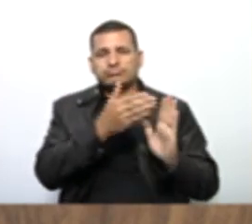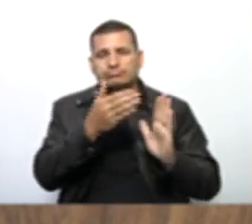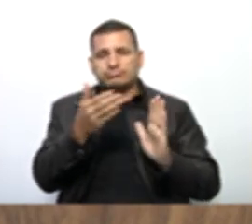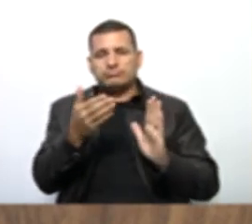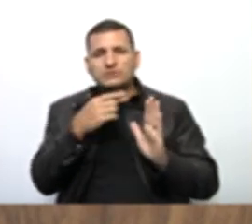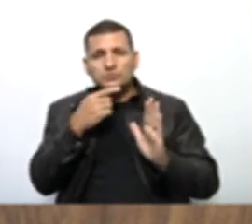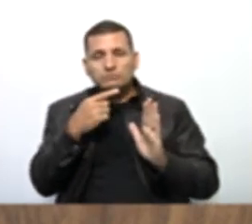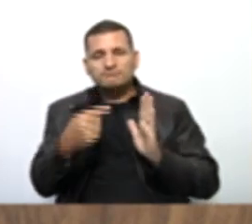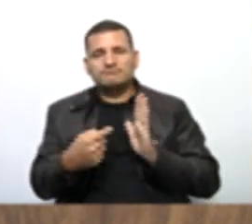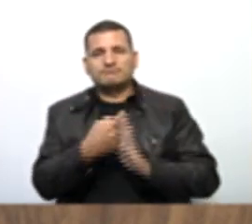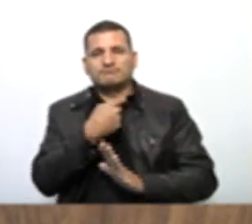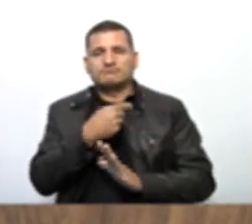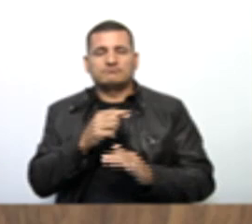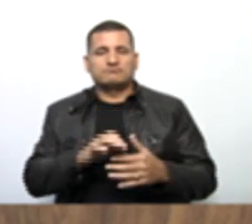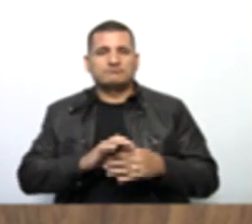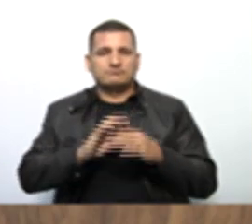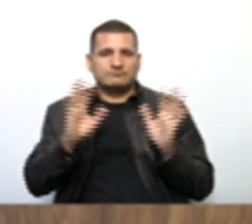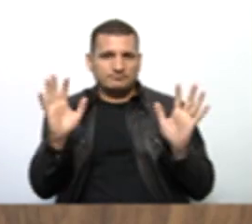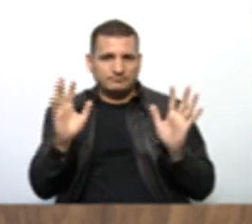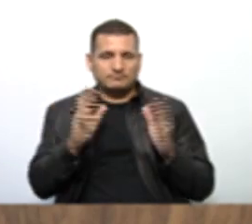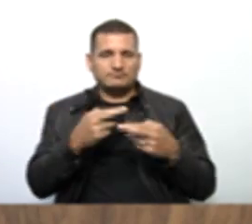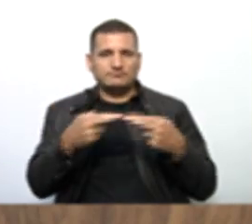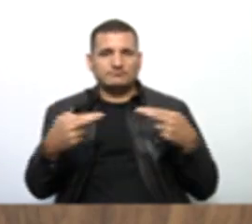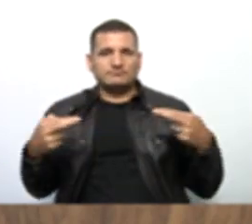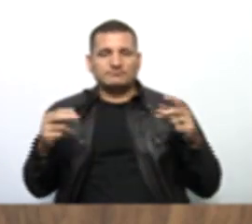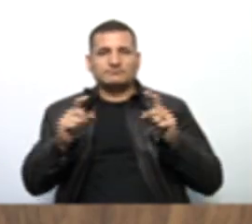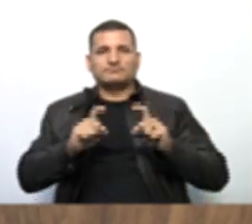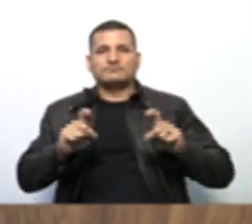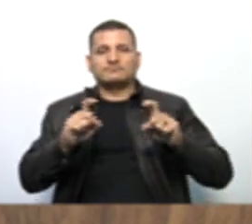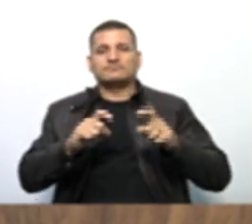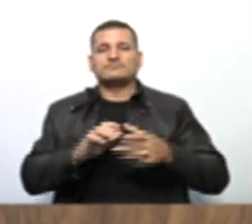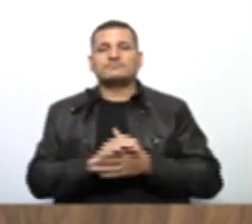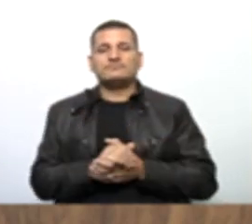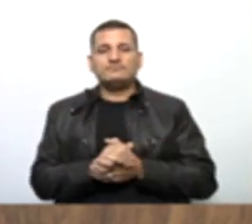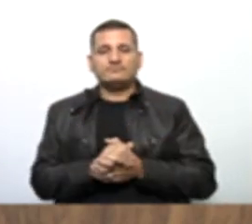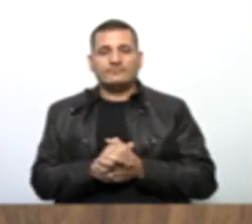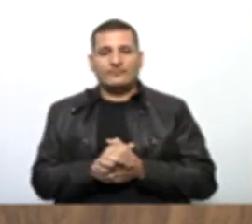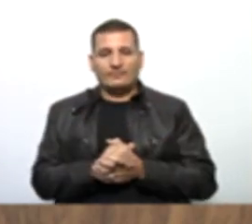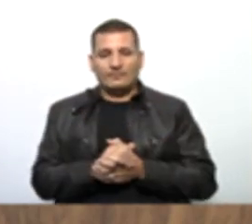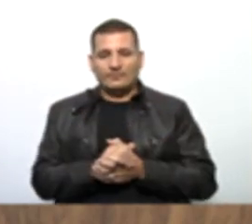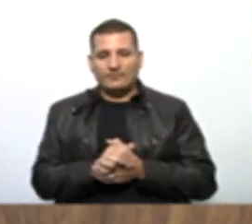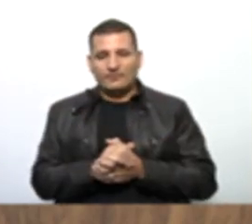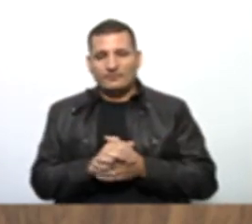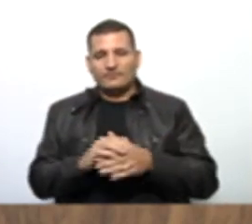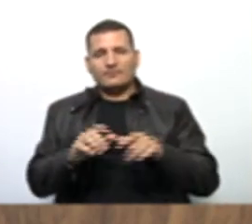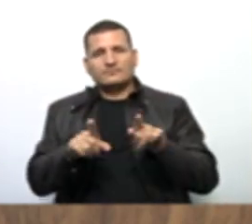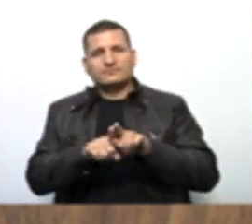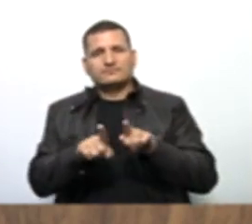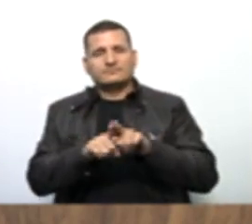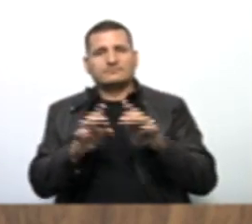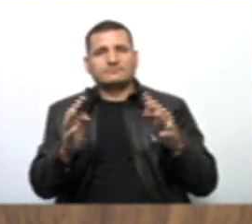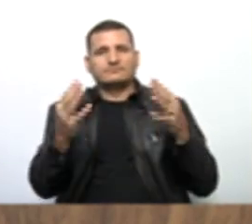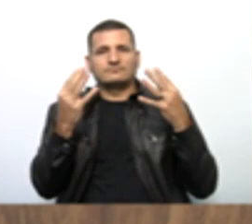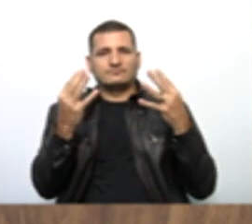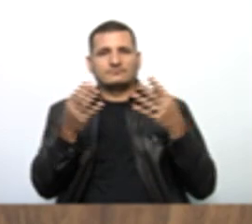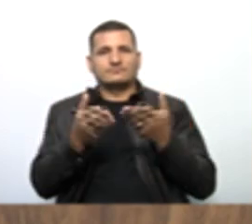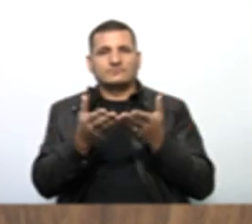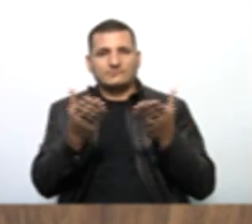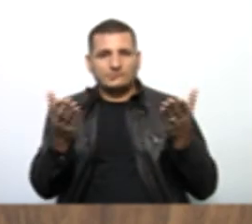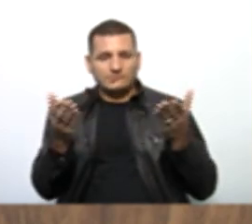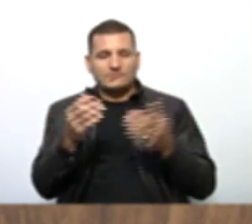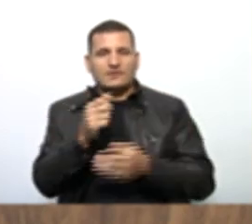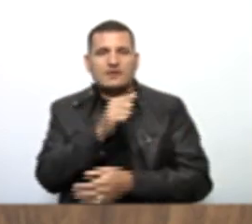aula três de redes de computadores está é também professor queria chamar a atenção dos alunos aí que estão voltando do intervalo